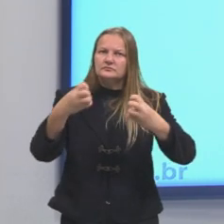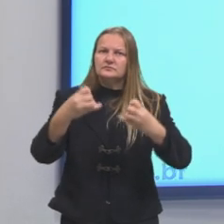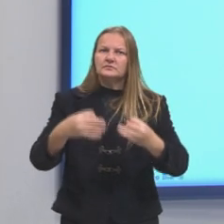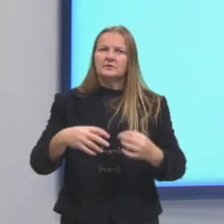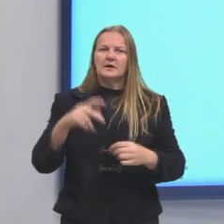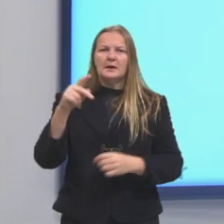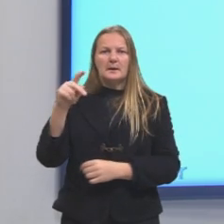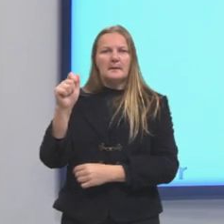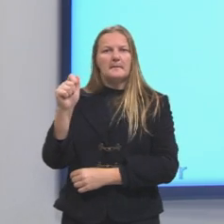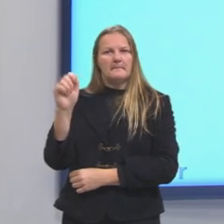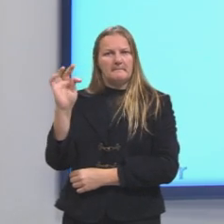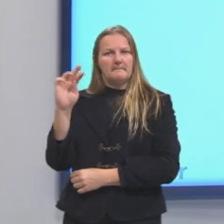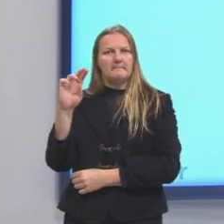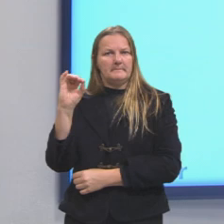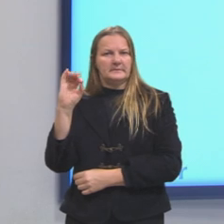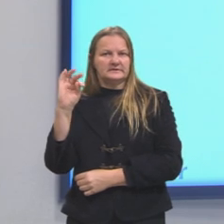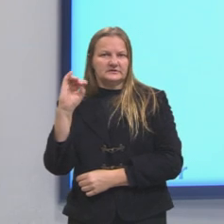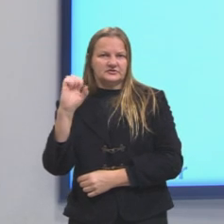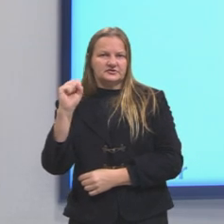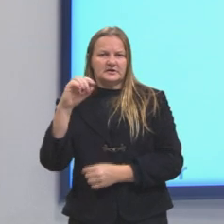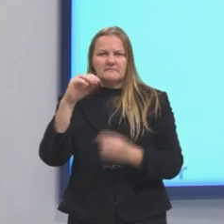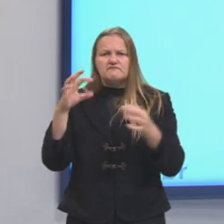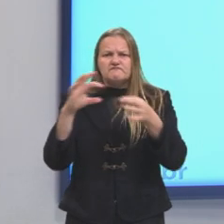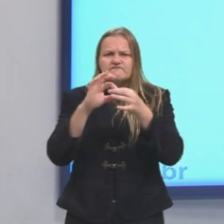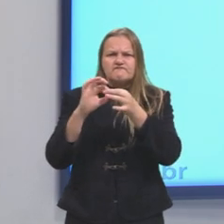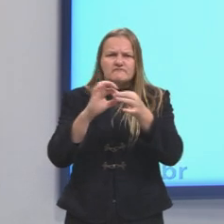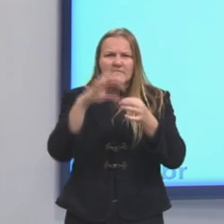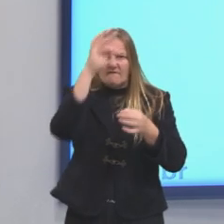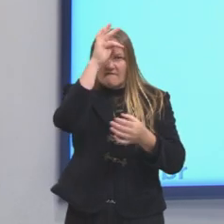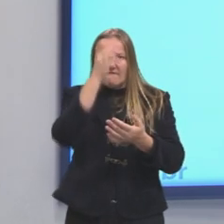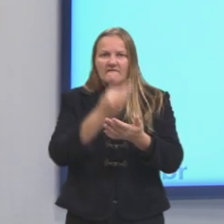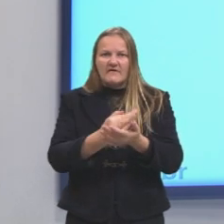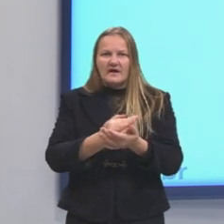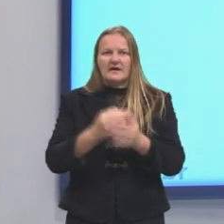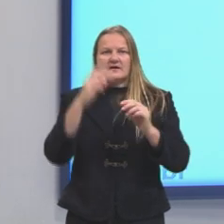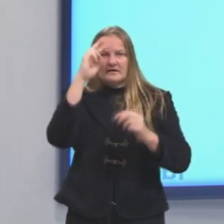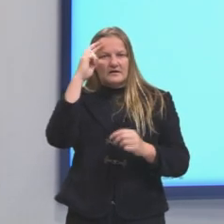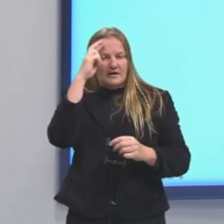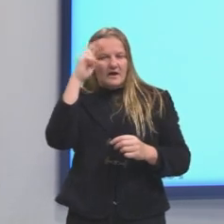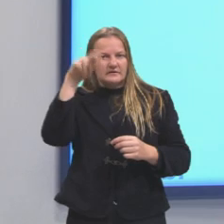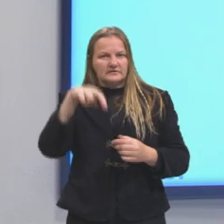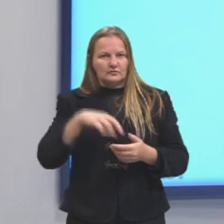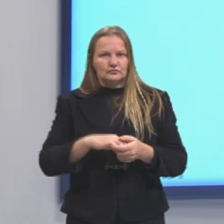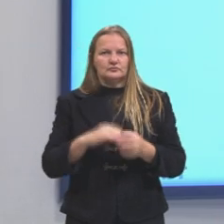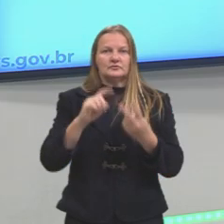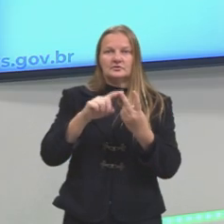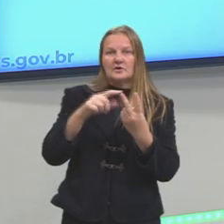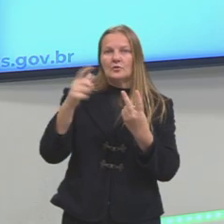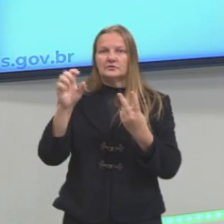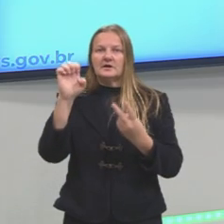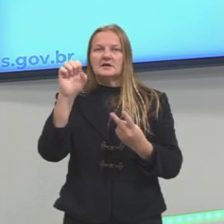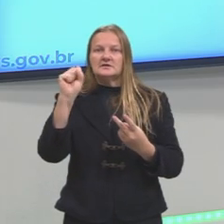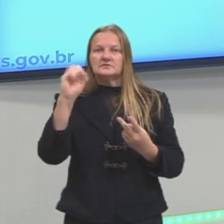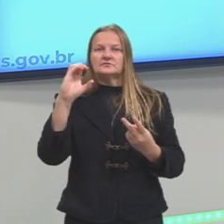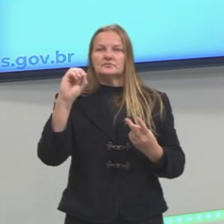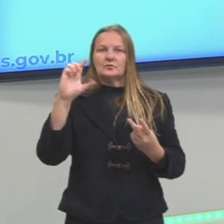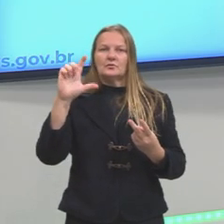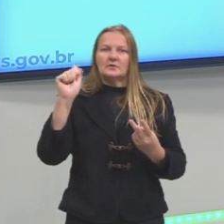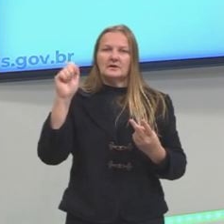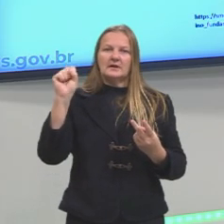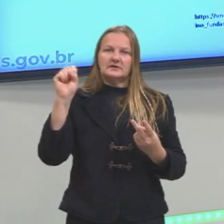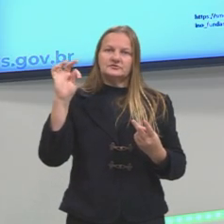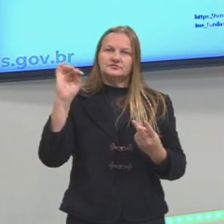patrística né que tenta conciliar a Fé e a Razão e a o ok sempre lembrando né que